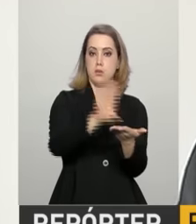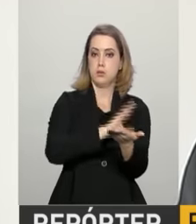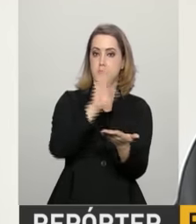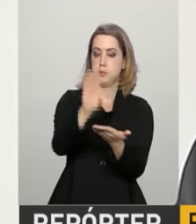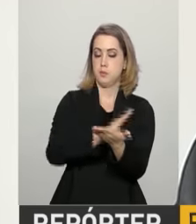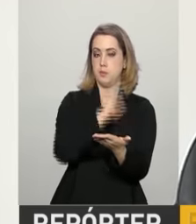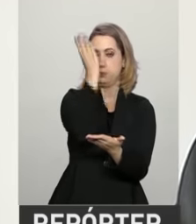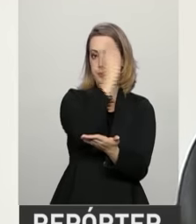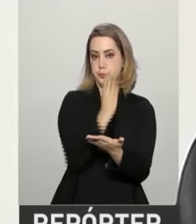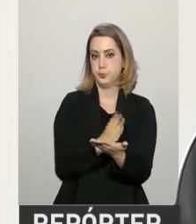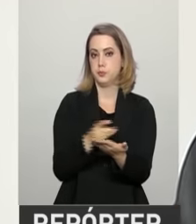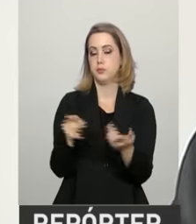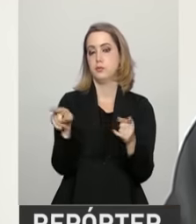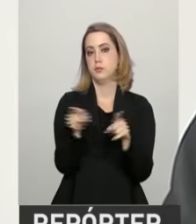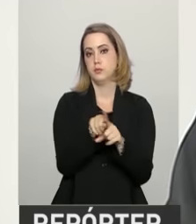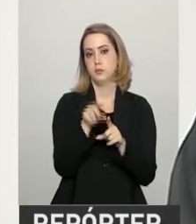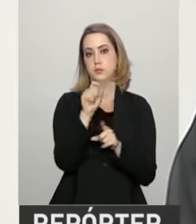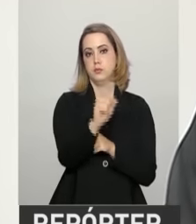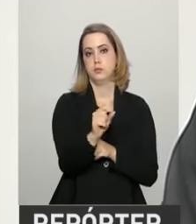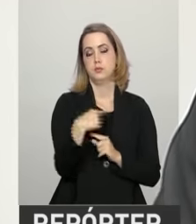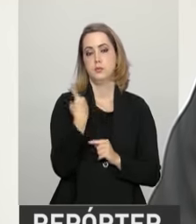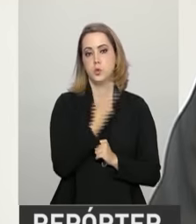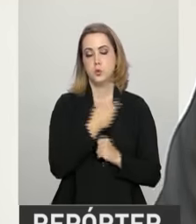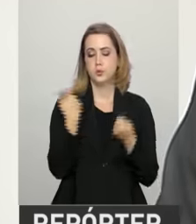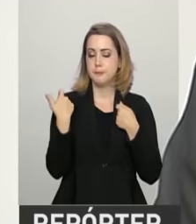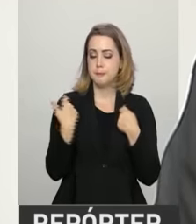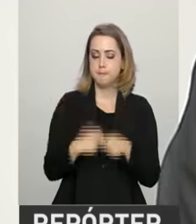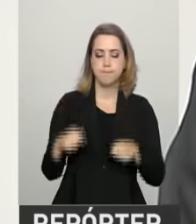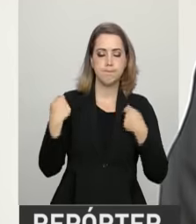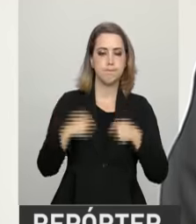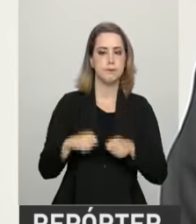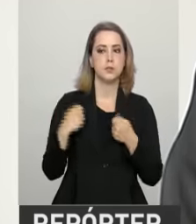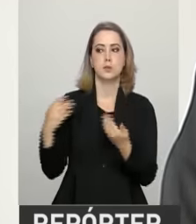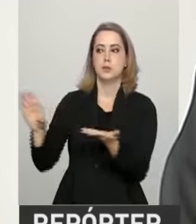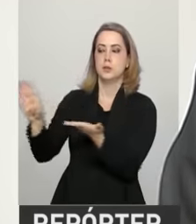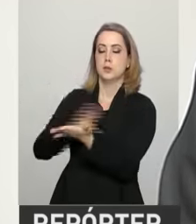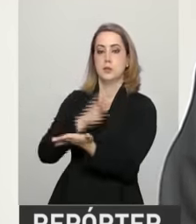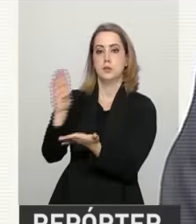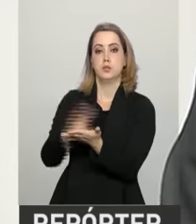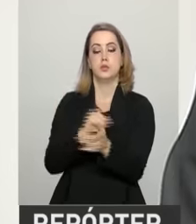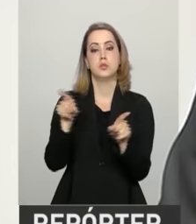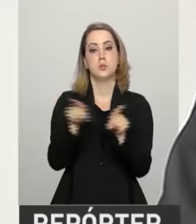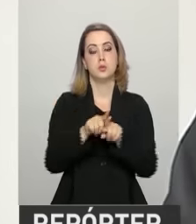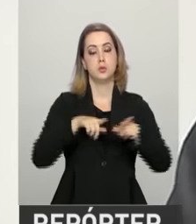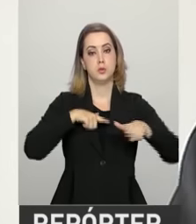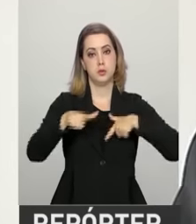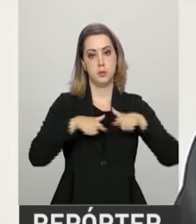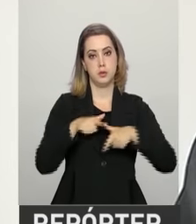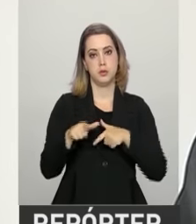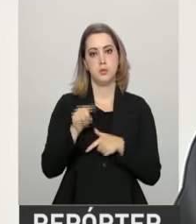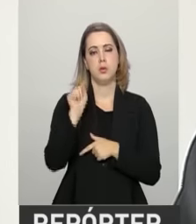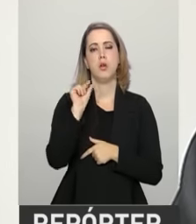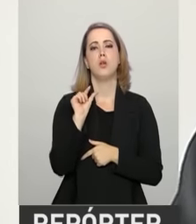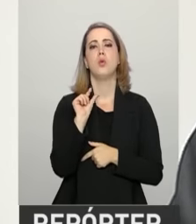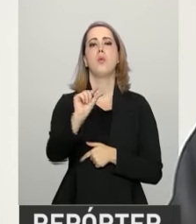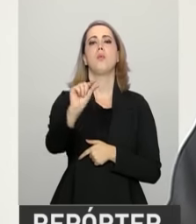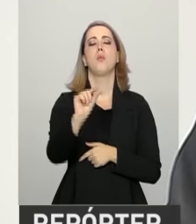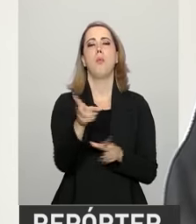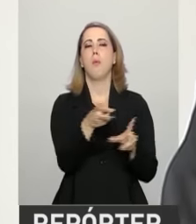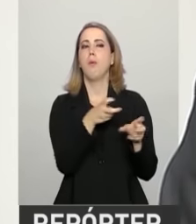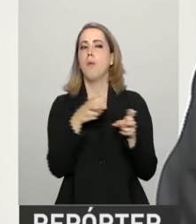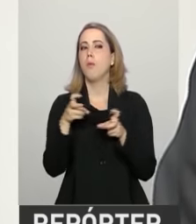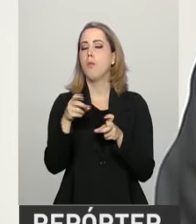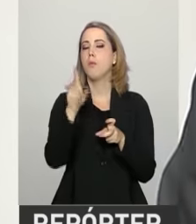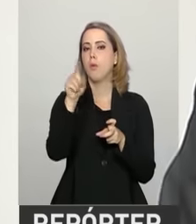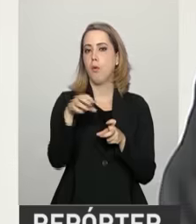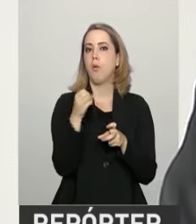país, isso é o momento que nós mais precisamos, investimento e emprego. Algo que é pouco percebido, será